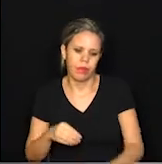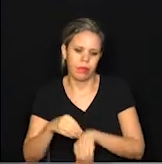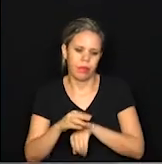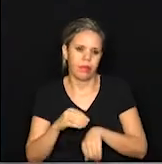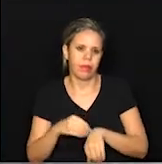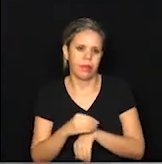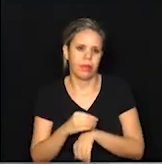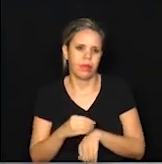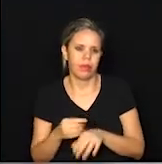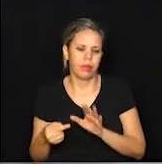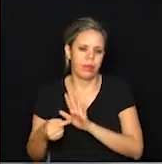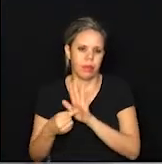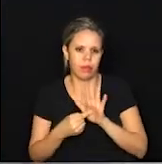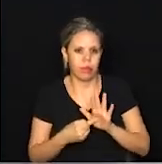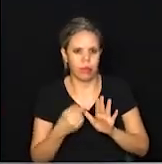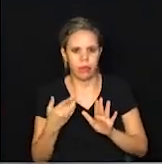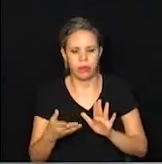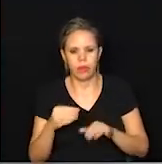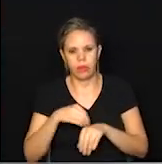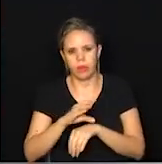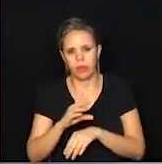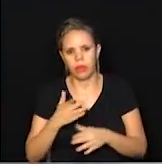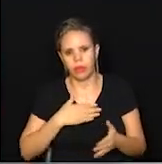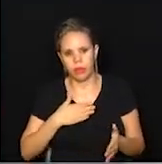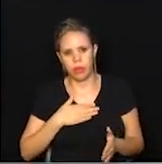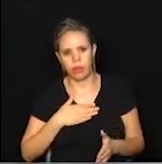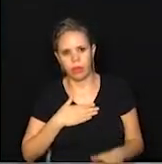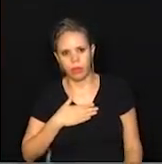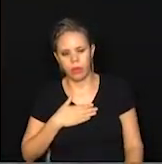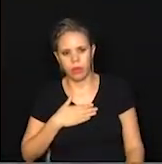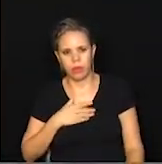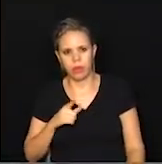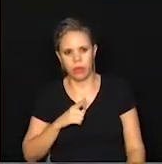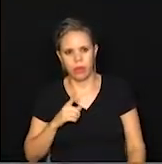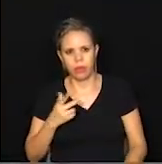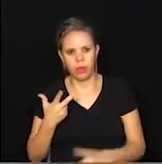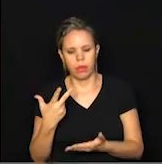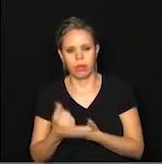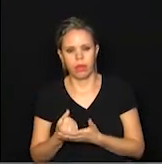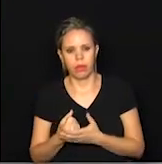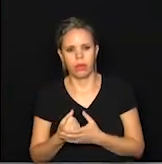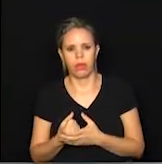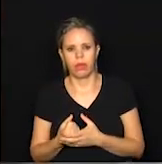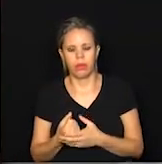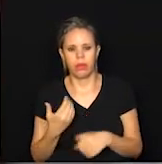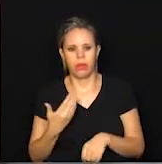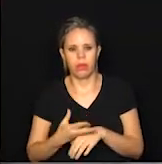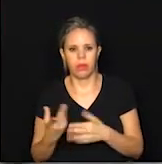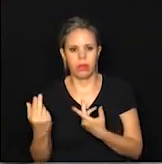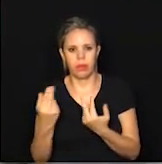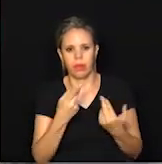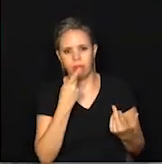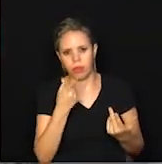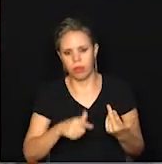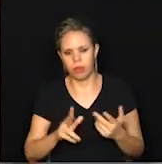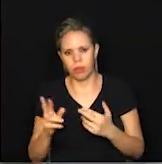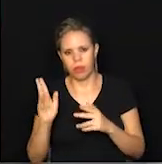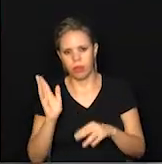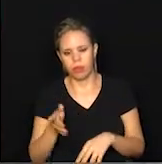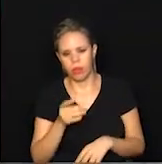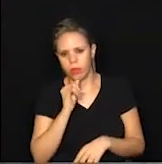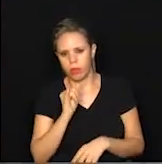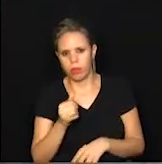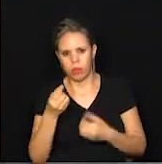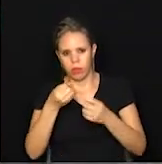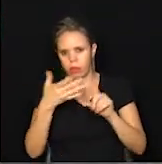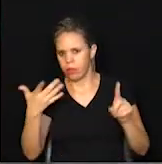a apresentação para ele, tem aqui tudo gravado, porque praticamente é tudo que eu falei, tá? Então não vou